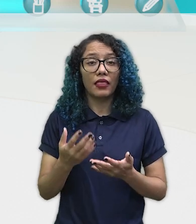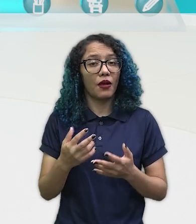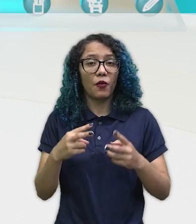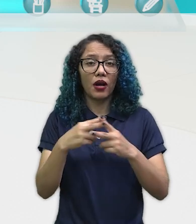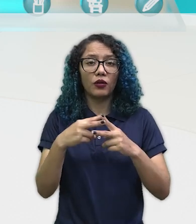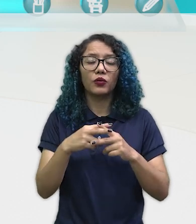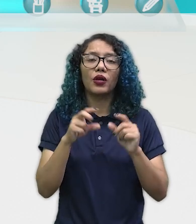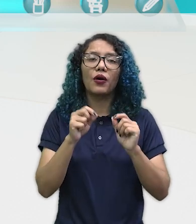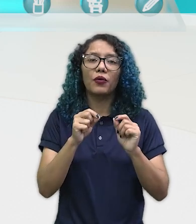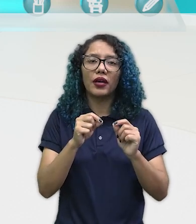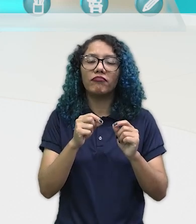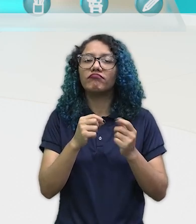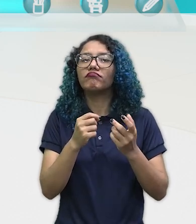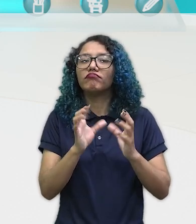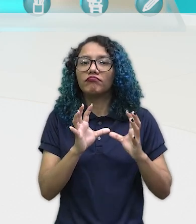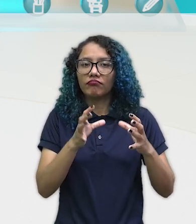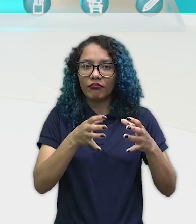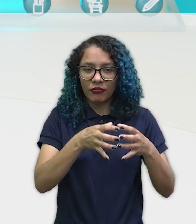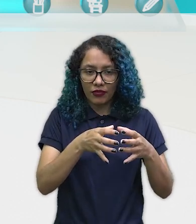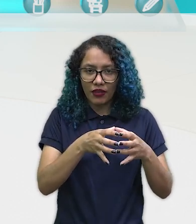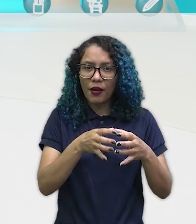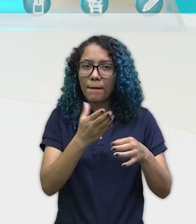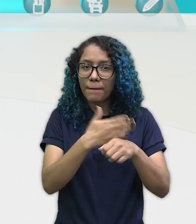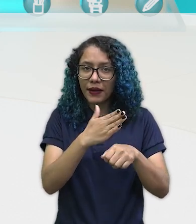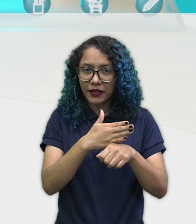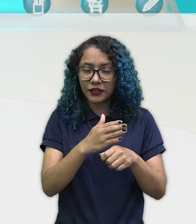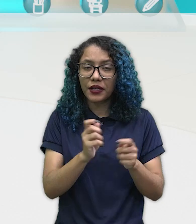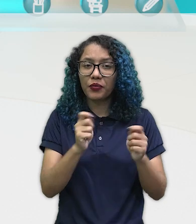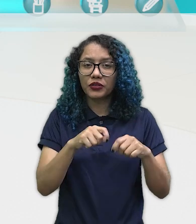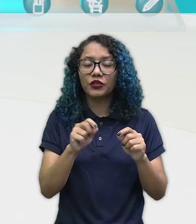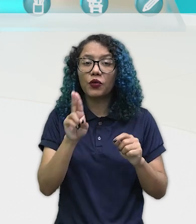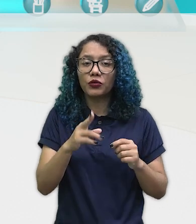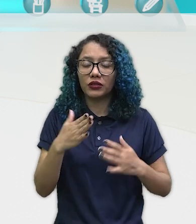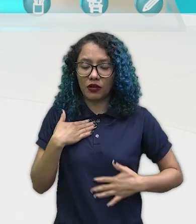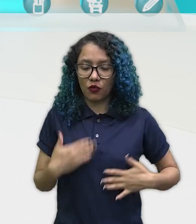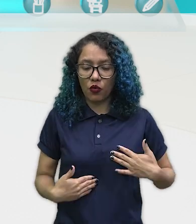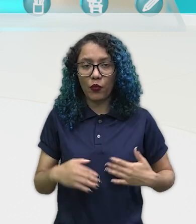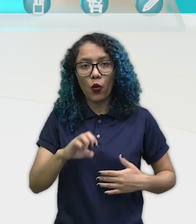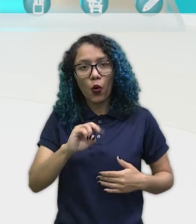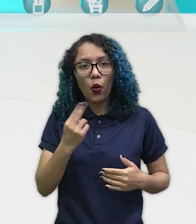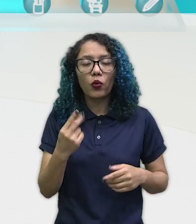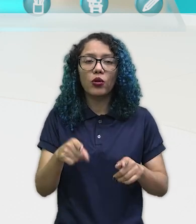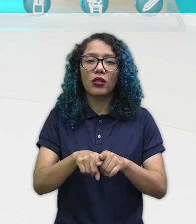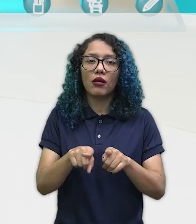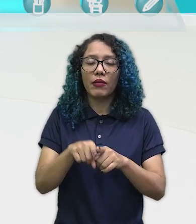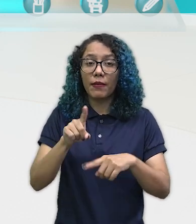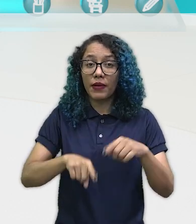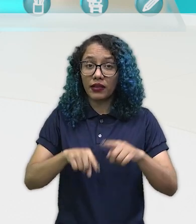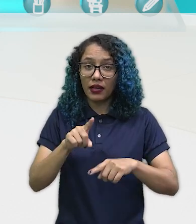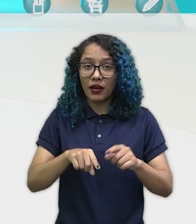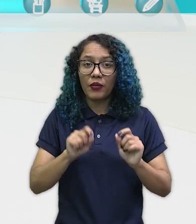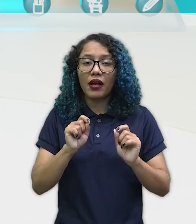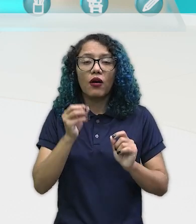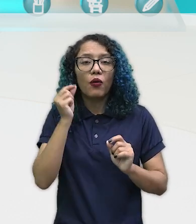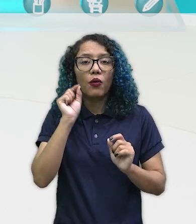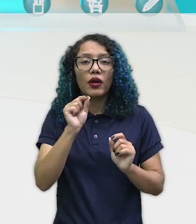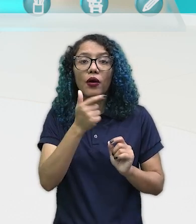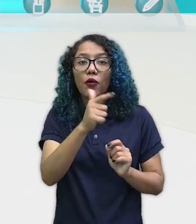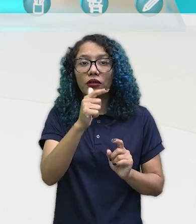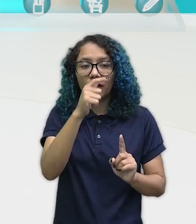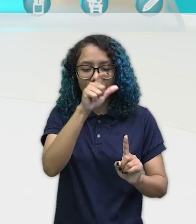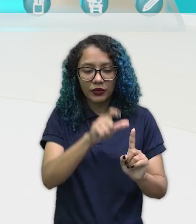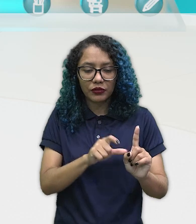um conjunto de atividades em que o outro tenta utilizar o corpo, ou então objetos também, para atingir